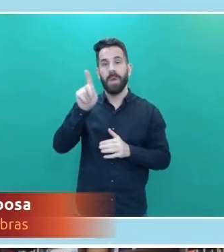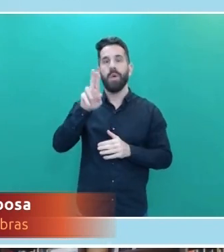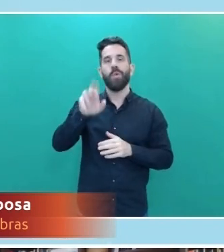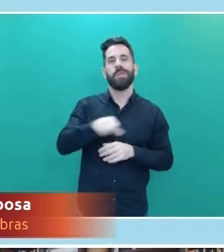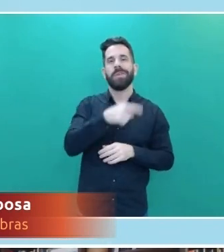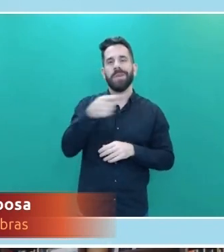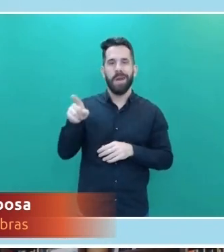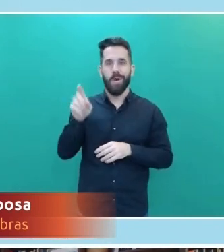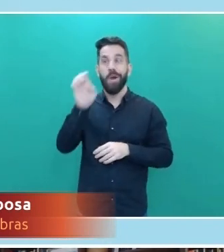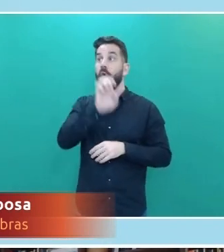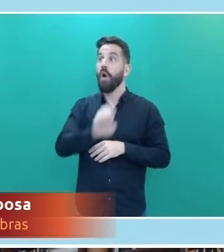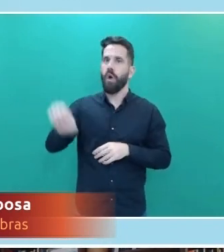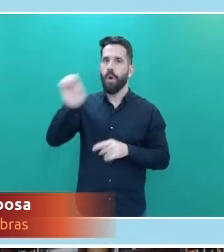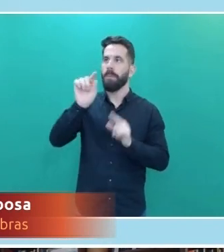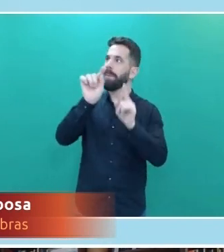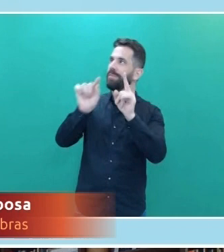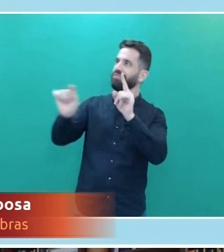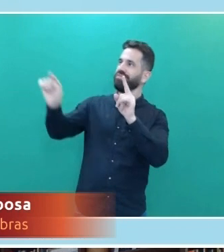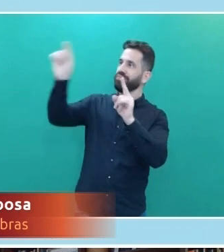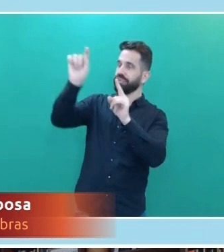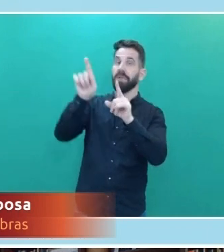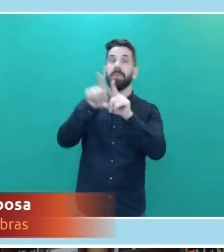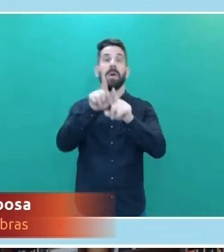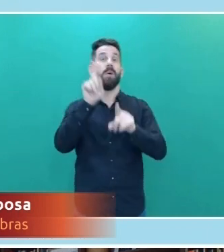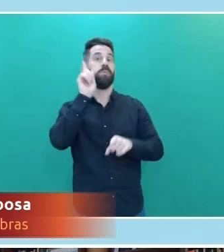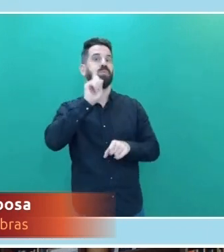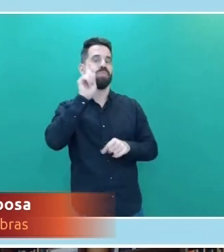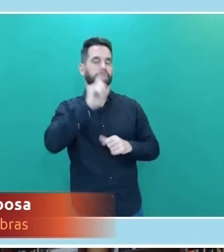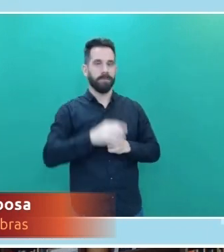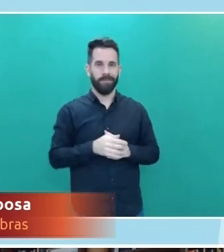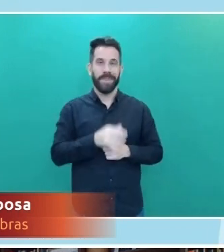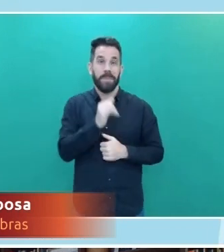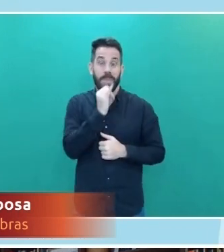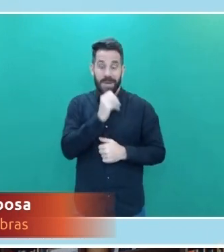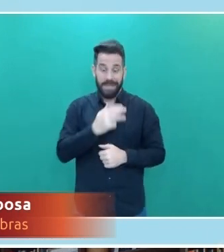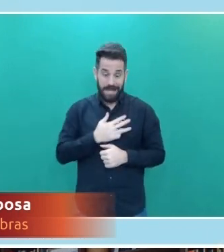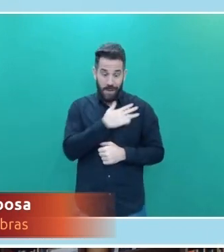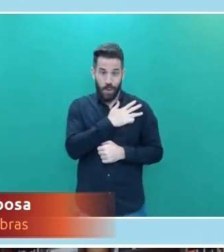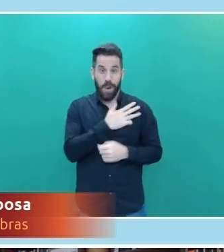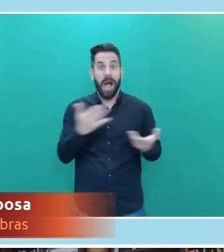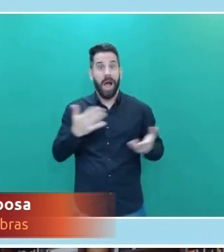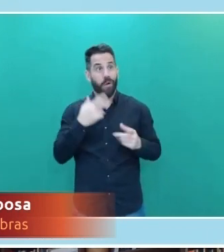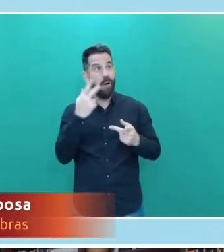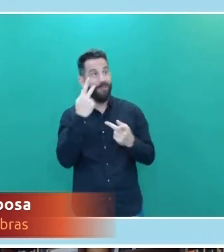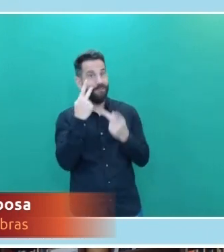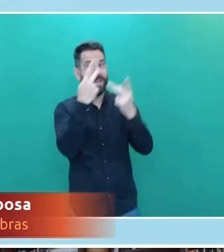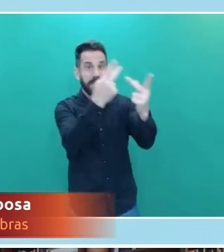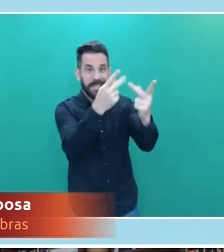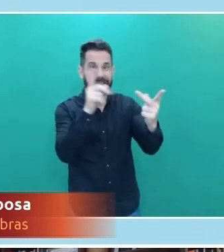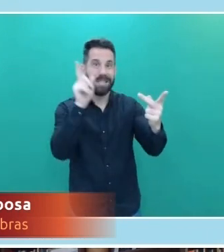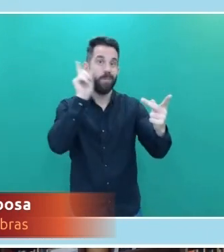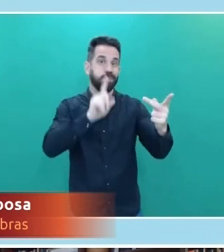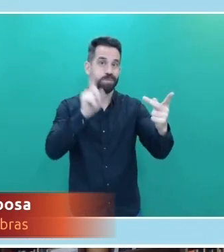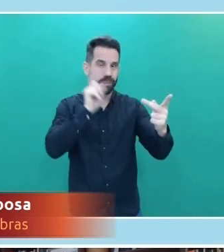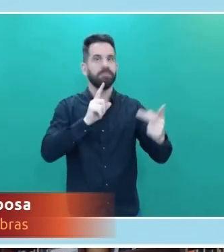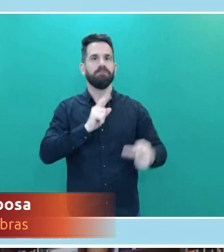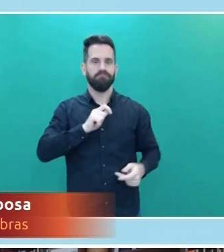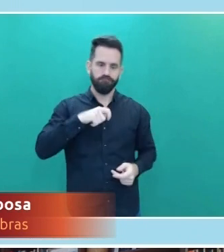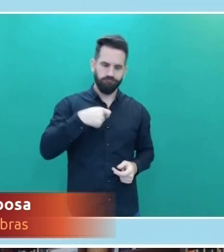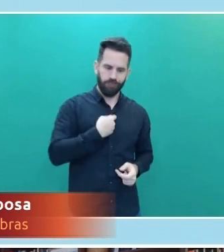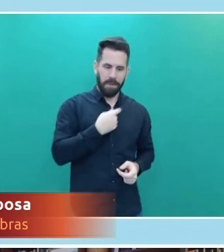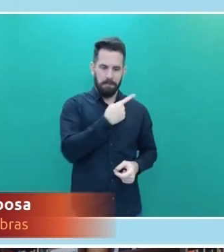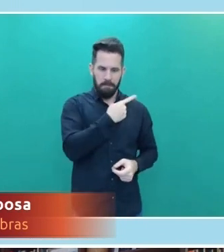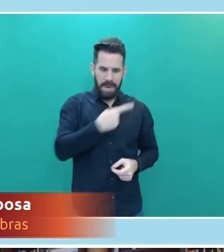toa que na primeira visita que o Lula faz aos Estados Unidos, né, agora como presidente,